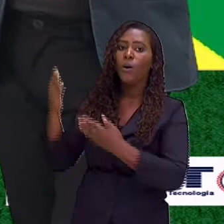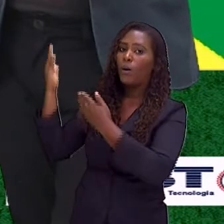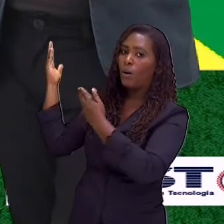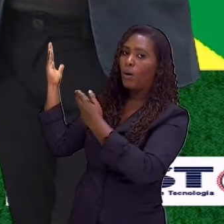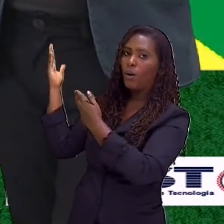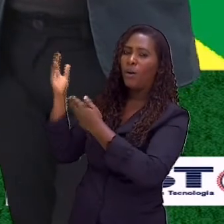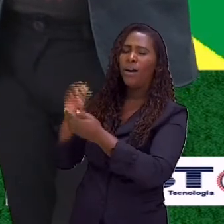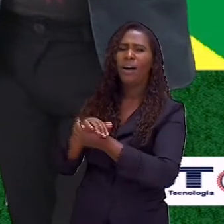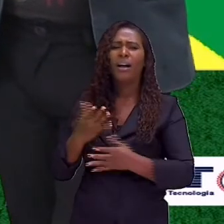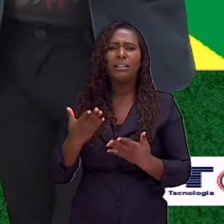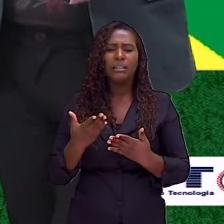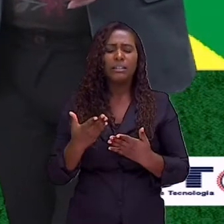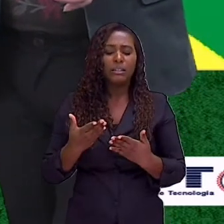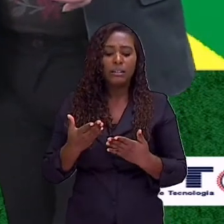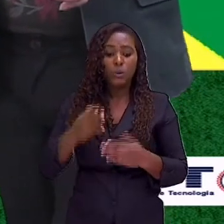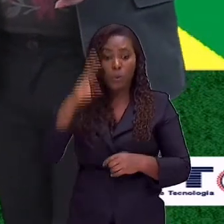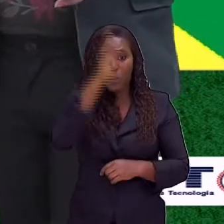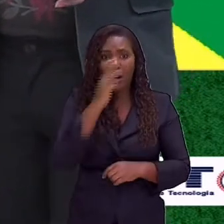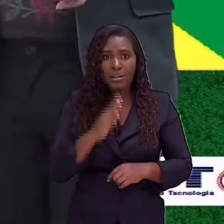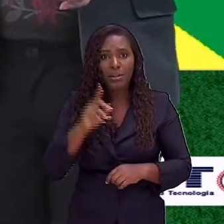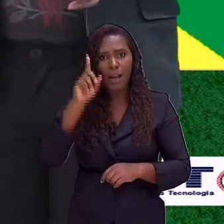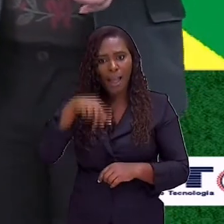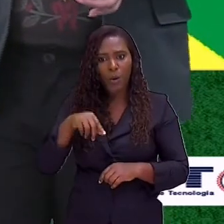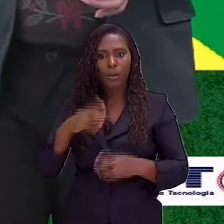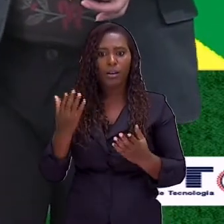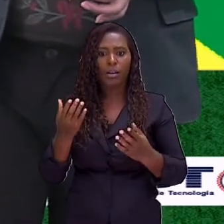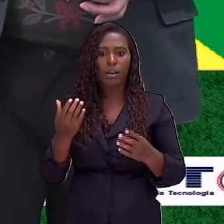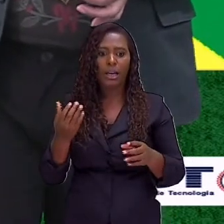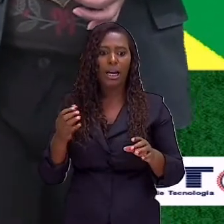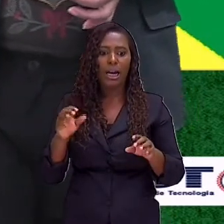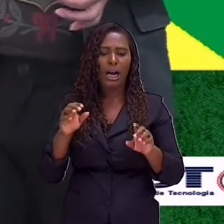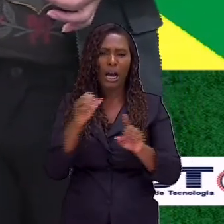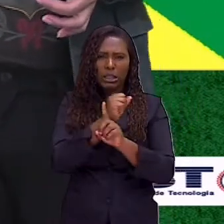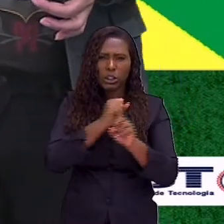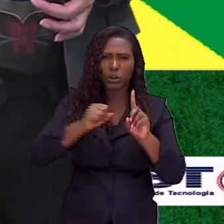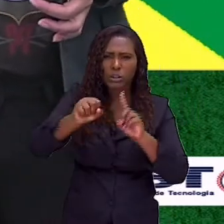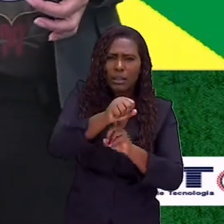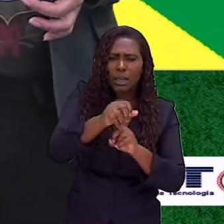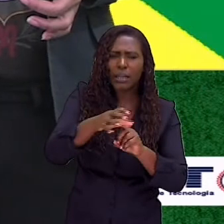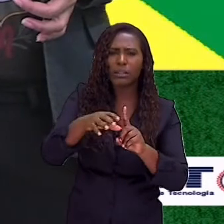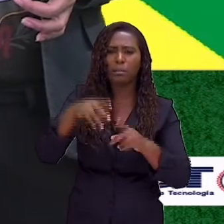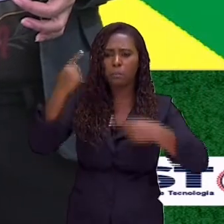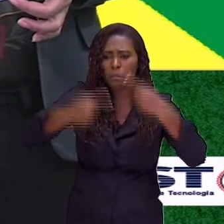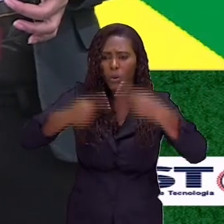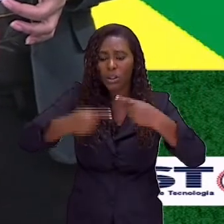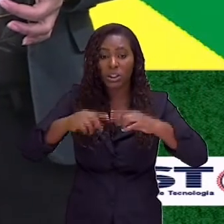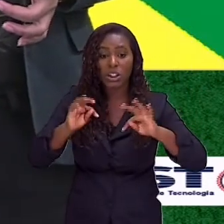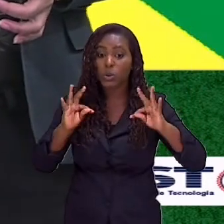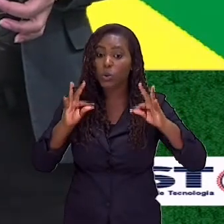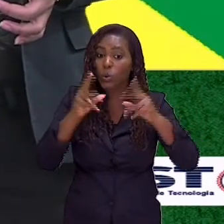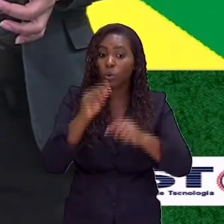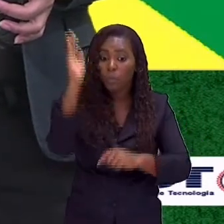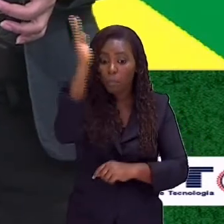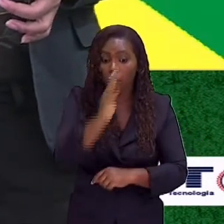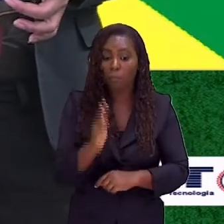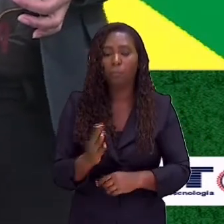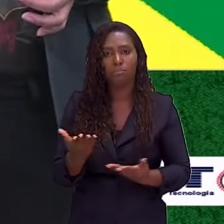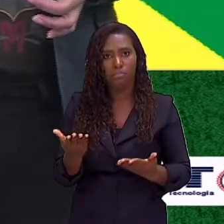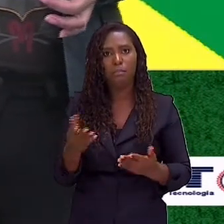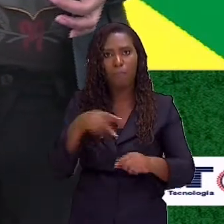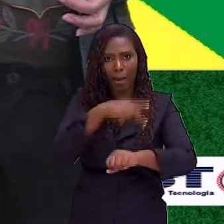brasileiros. Eles formam a nação livre e independente que não admite com qualquer